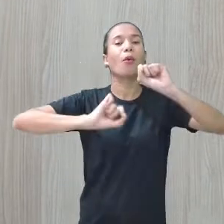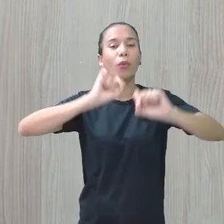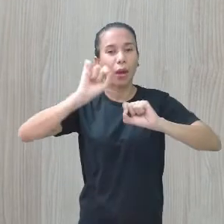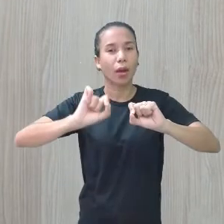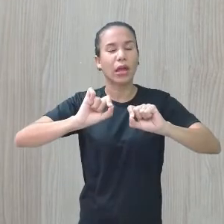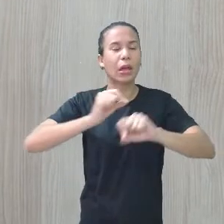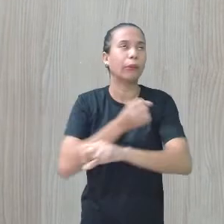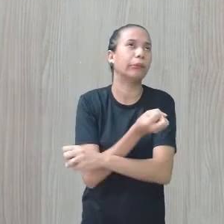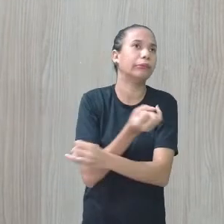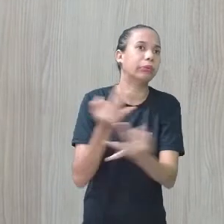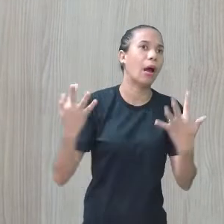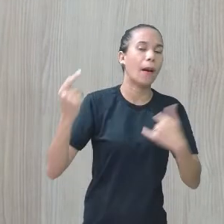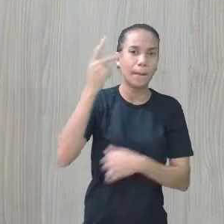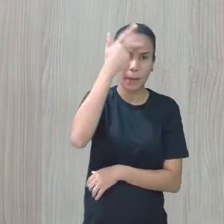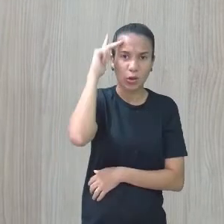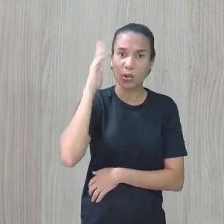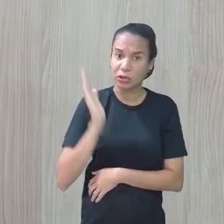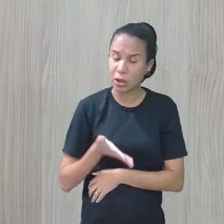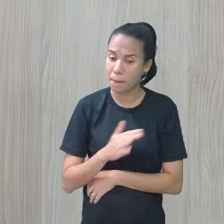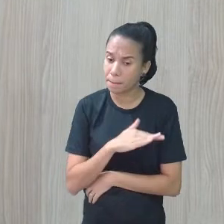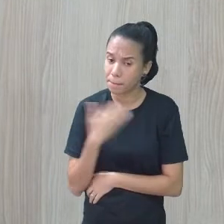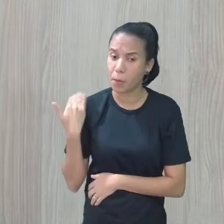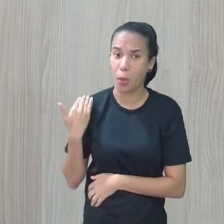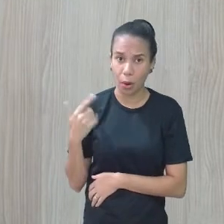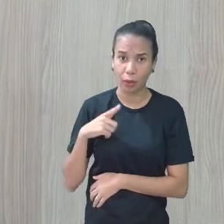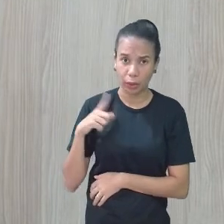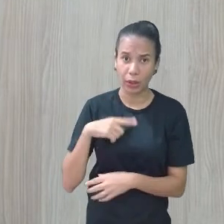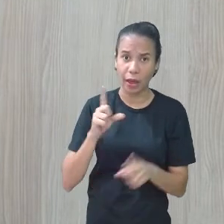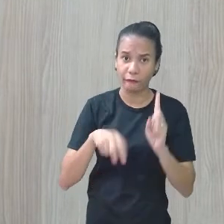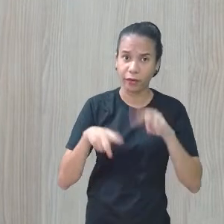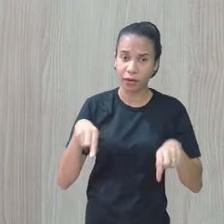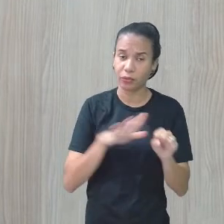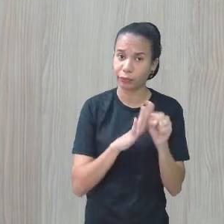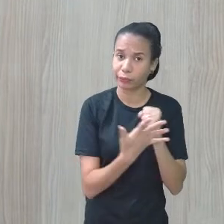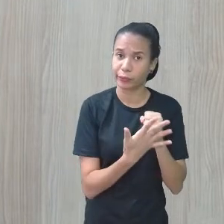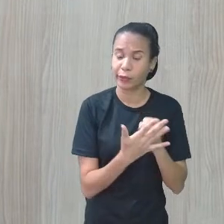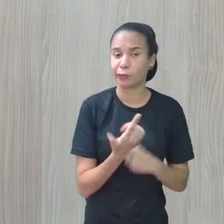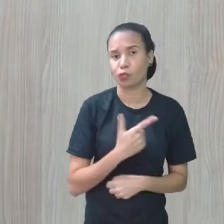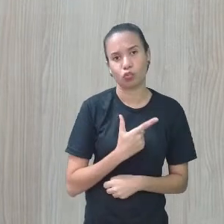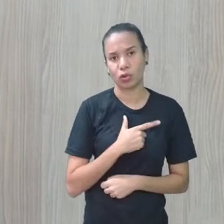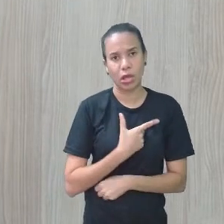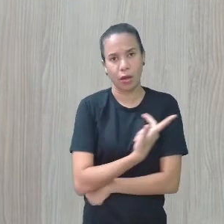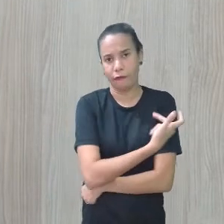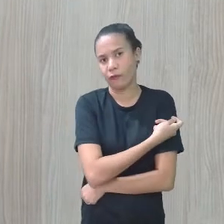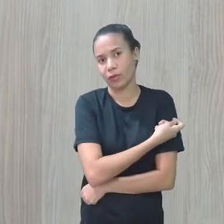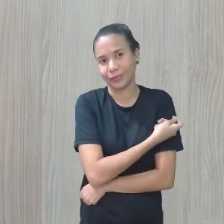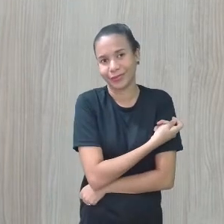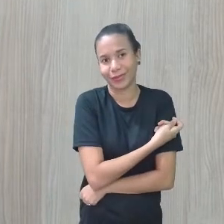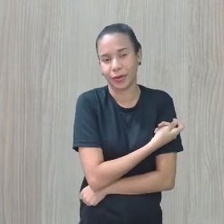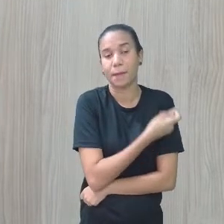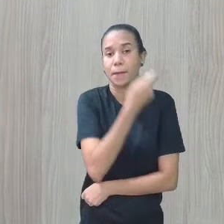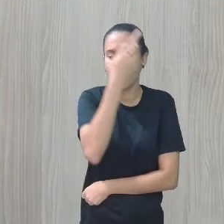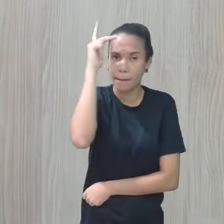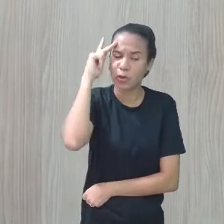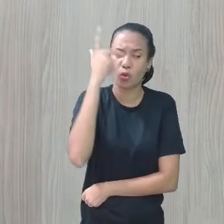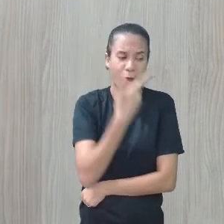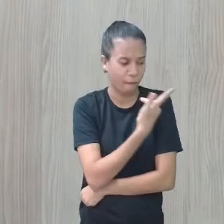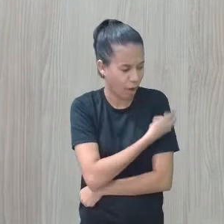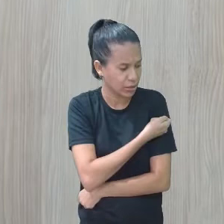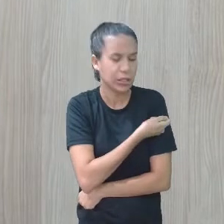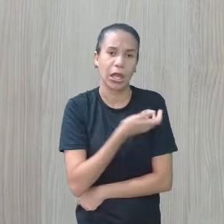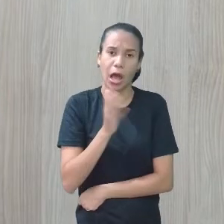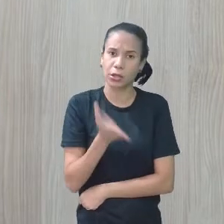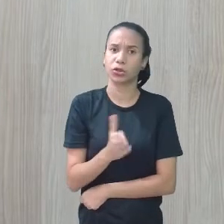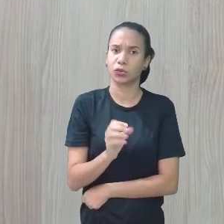que várias pessoas que já morreram com essa variante, elas não eram vacinadas. Então, pessoas vacinadas